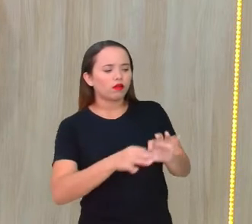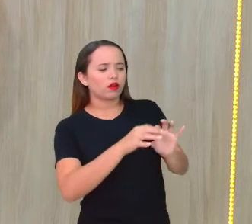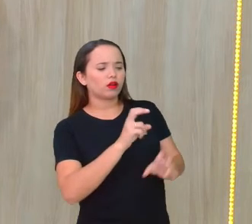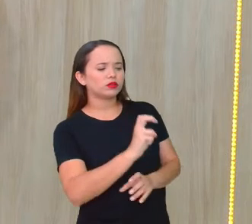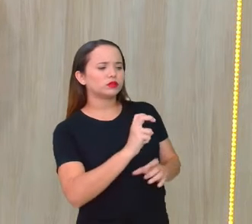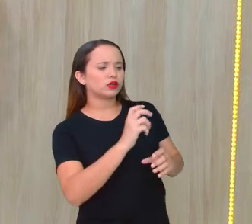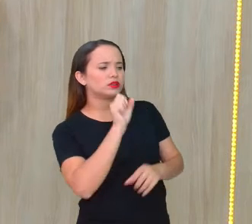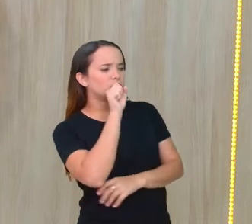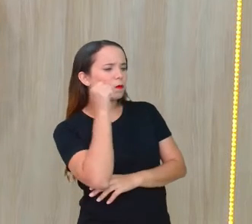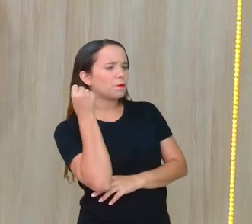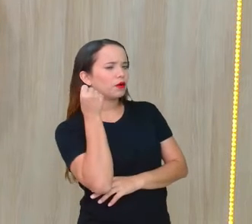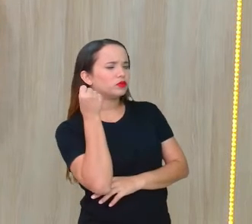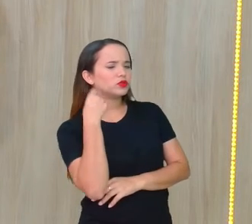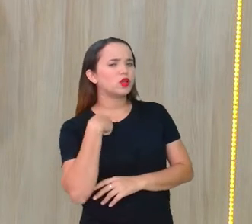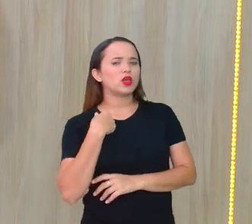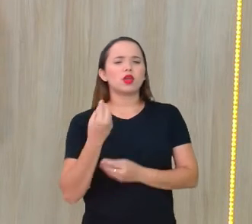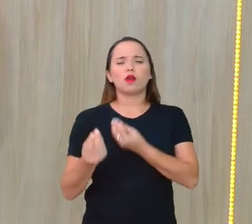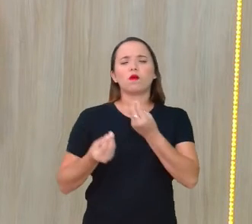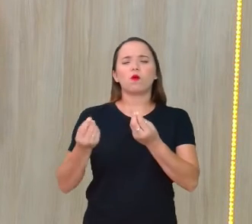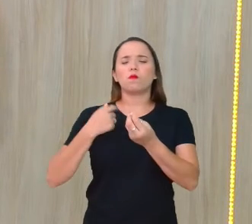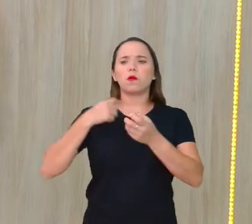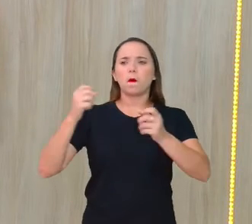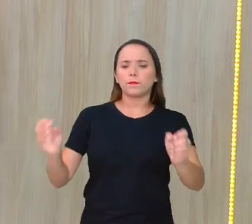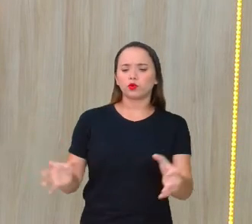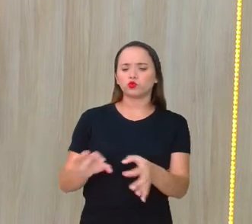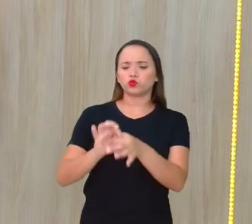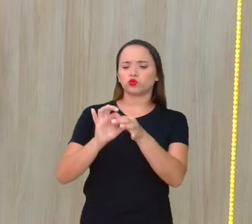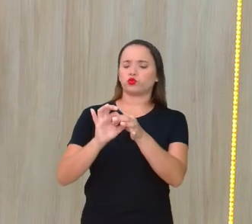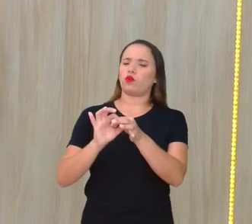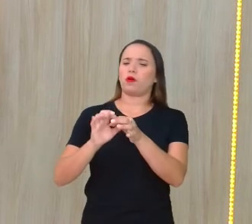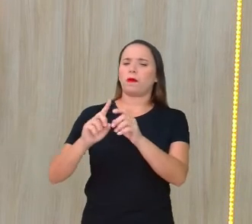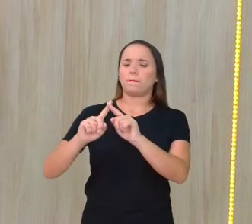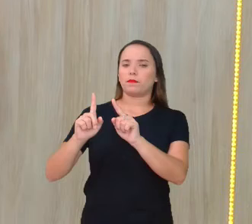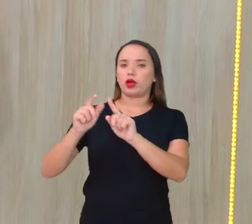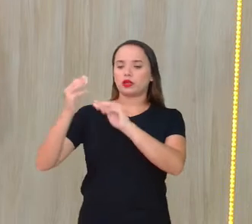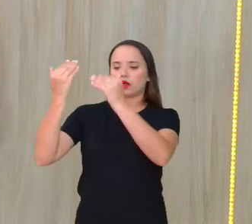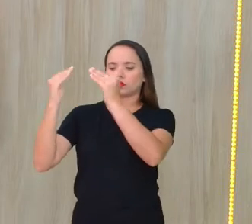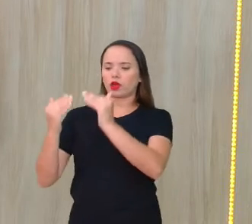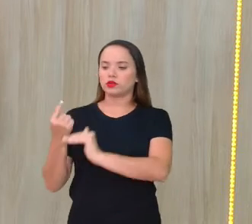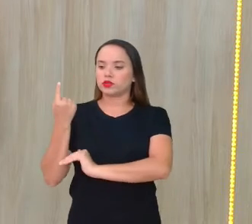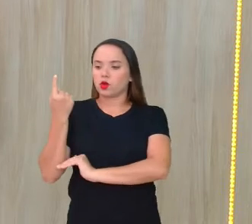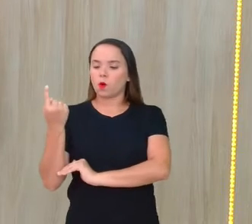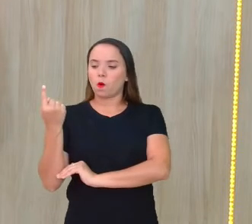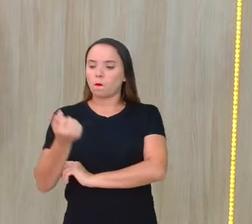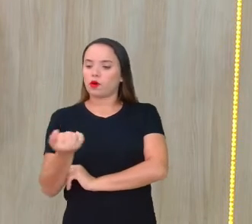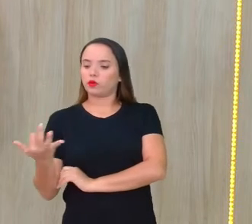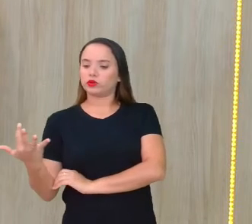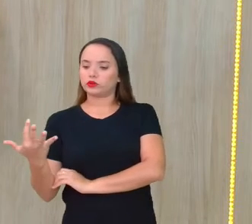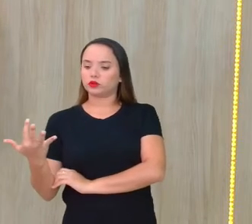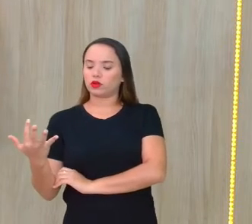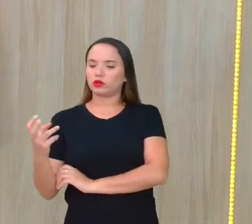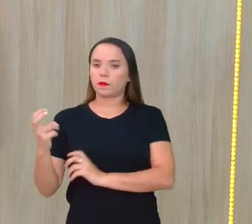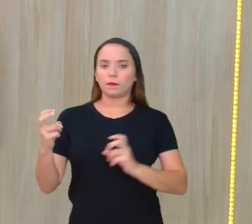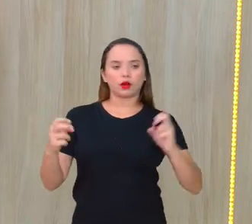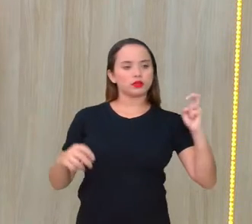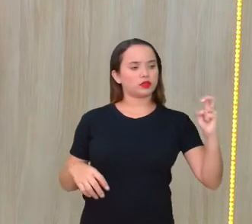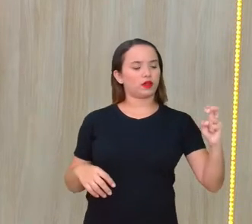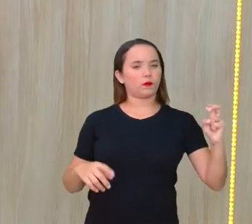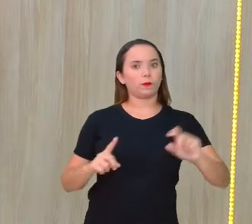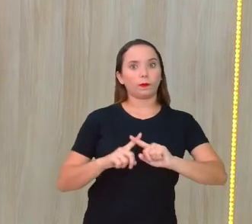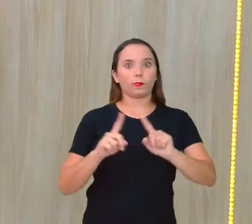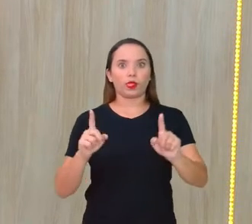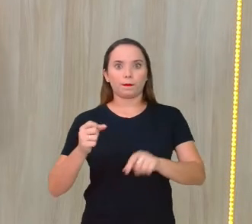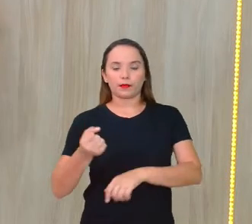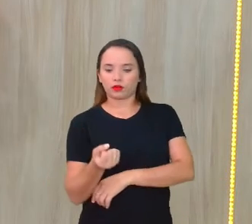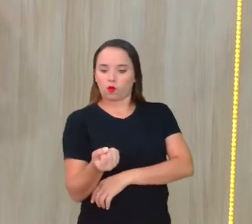ser estendida para eu fazer não só a análise de uma quantidade para 5 pães, mas quantidades